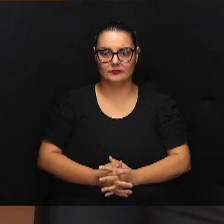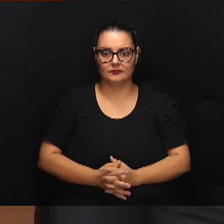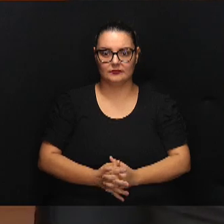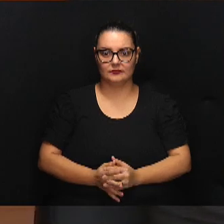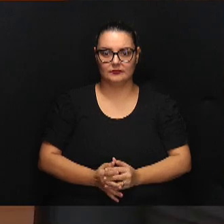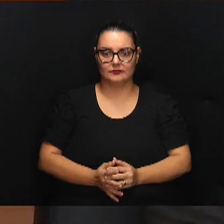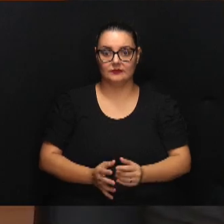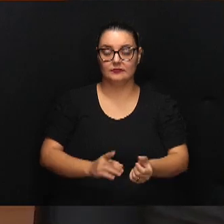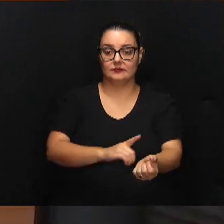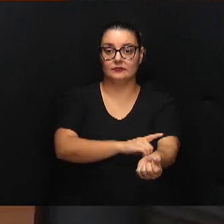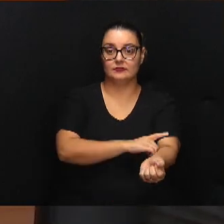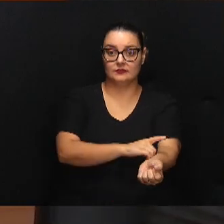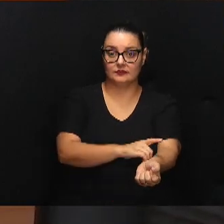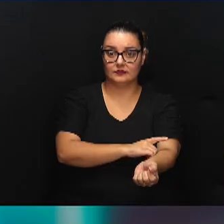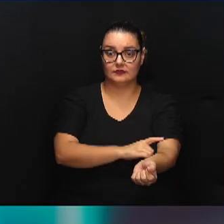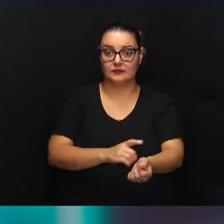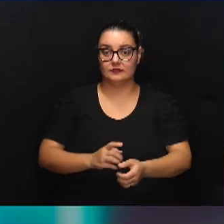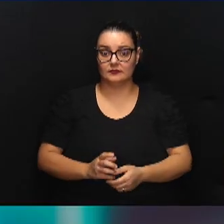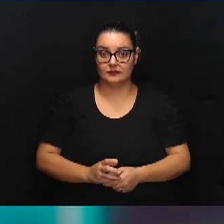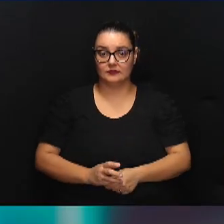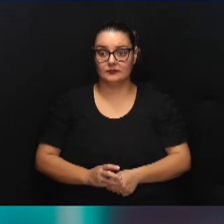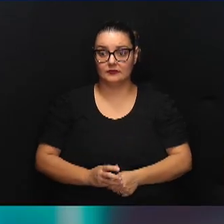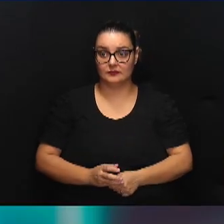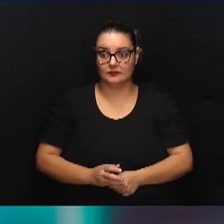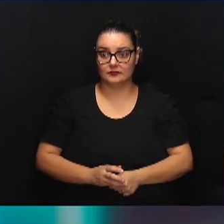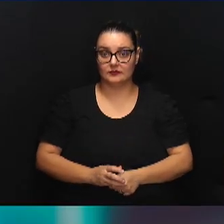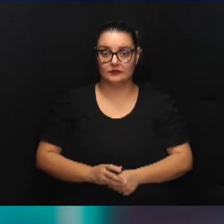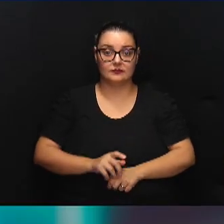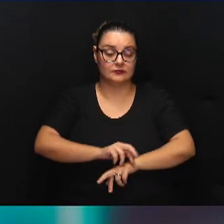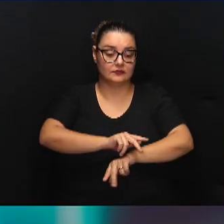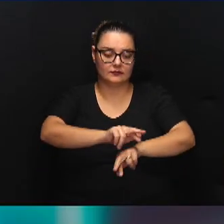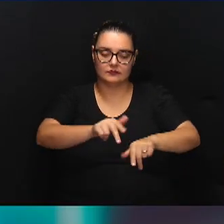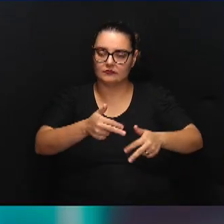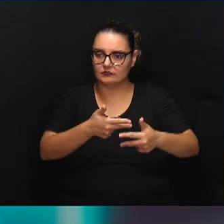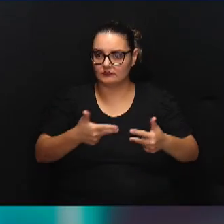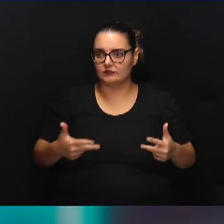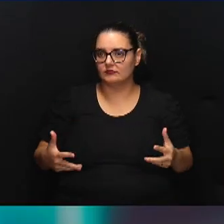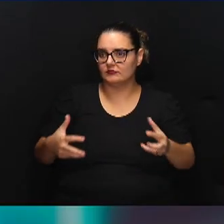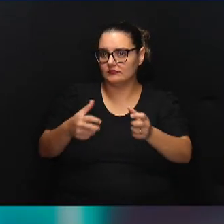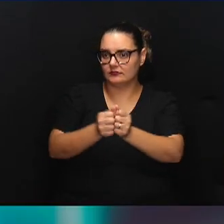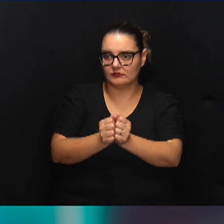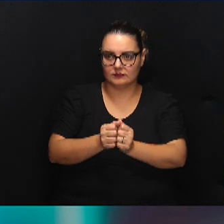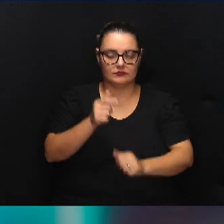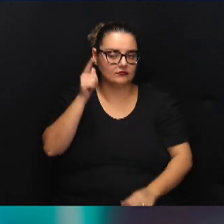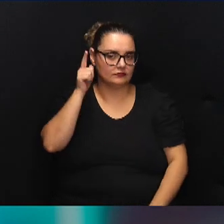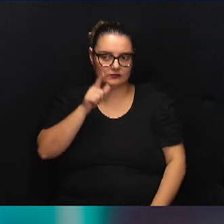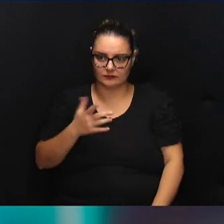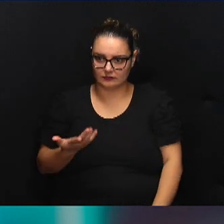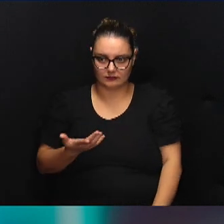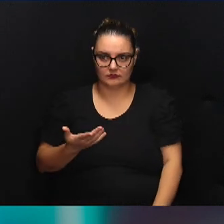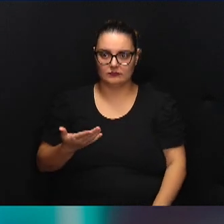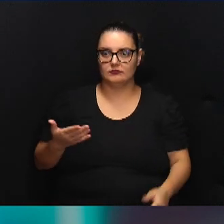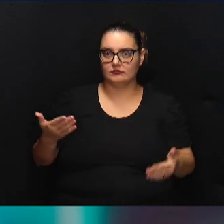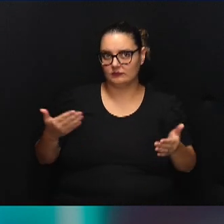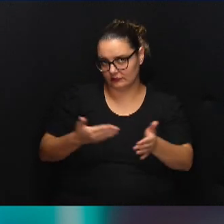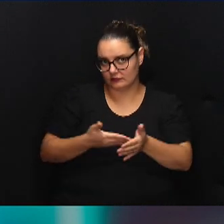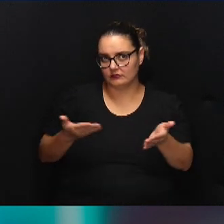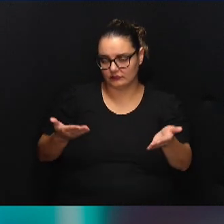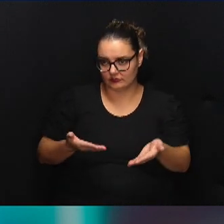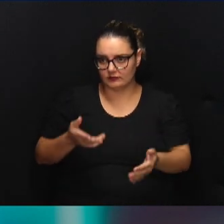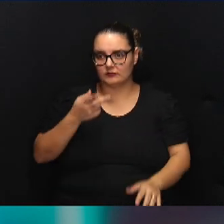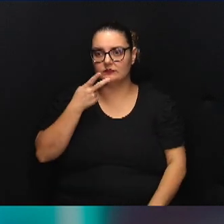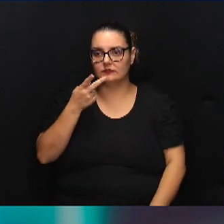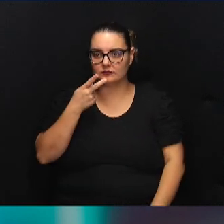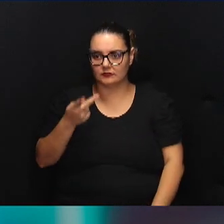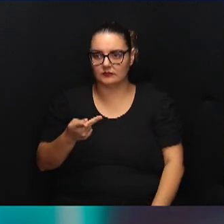O diabetes, gente, ele é multifatorial, né? A gente não consegue ainda, hoje,